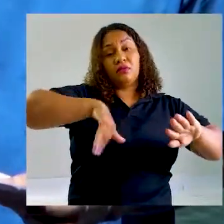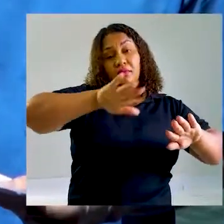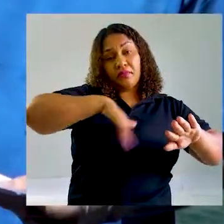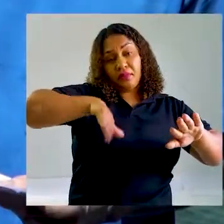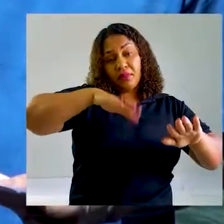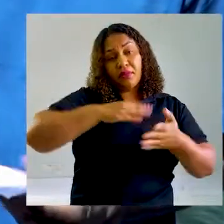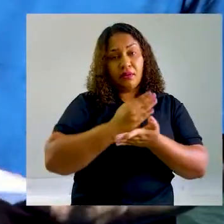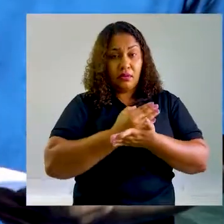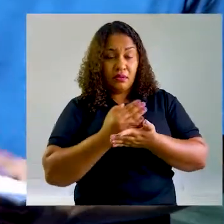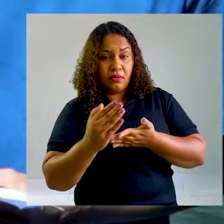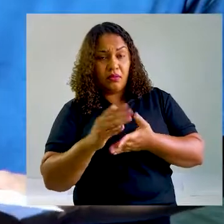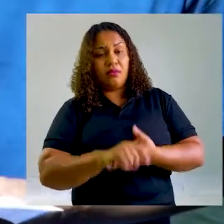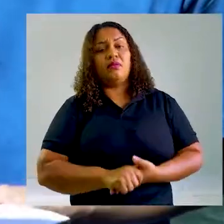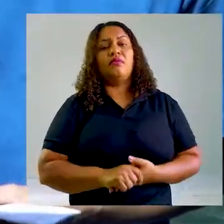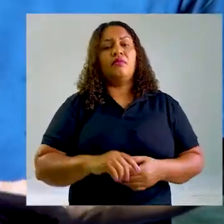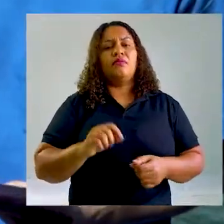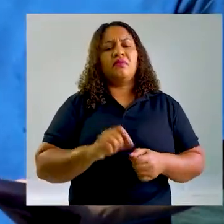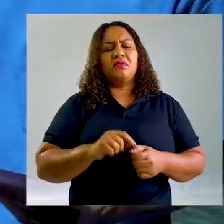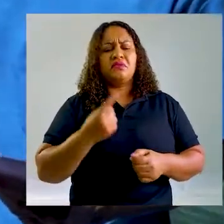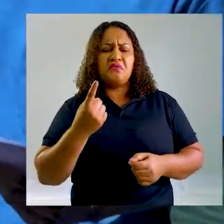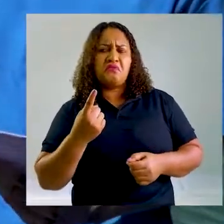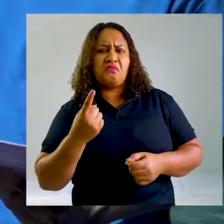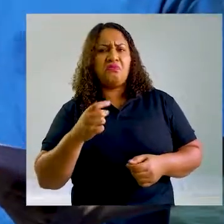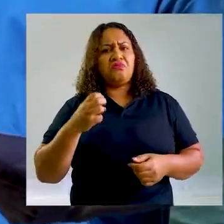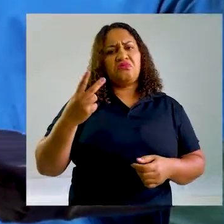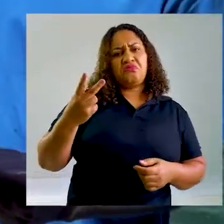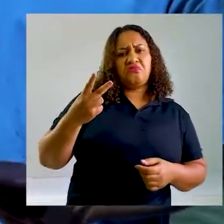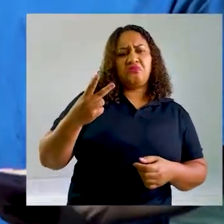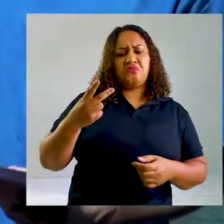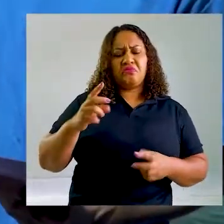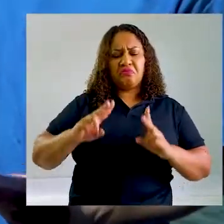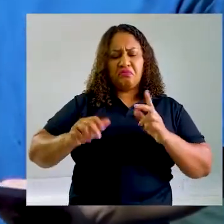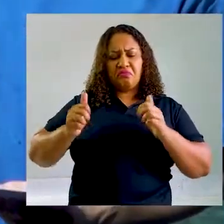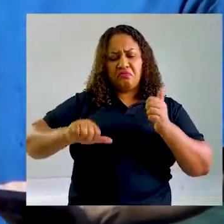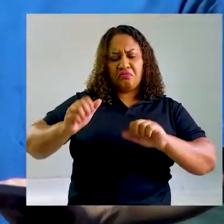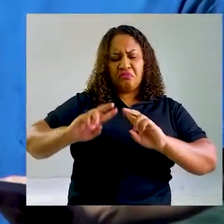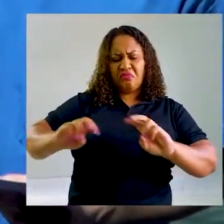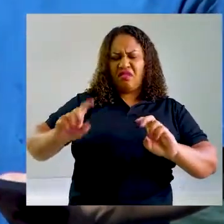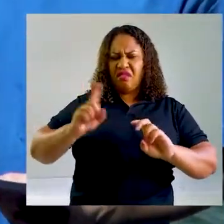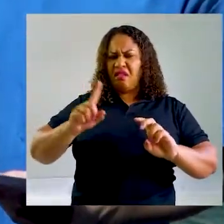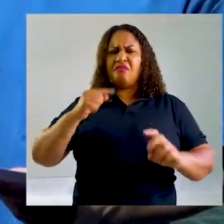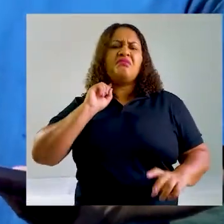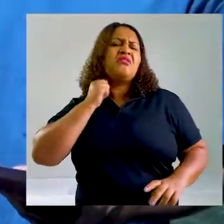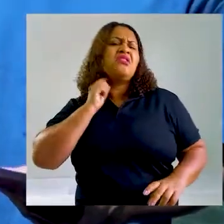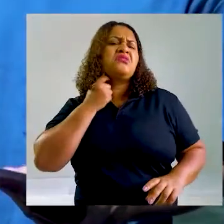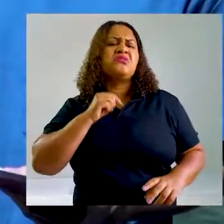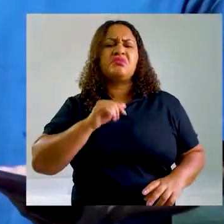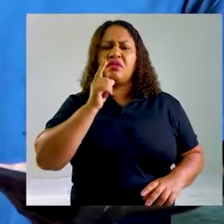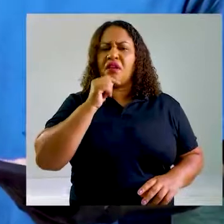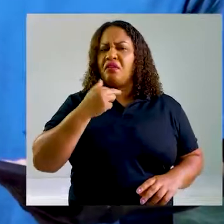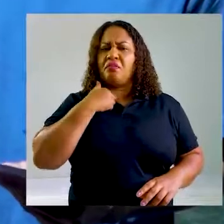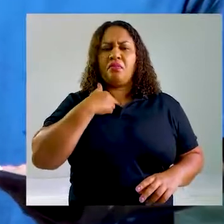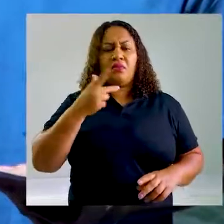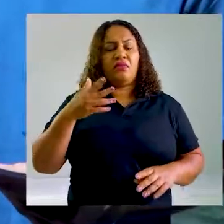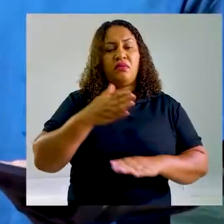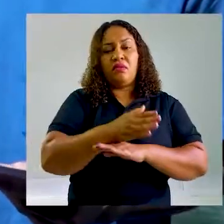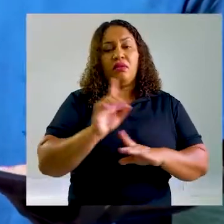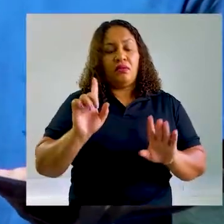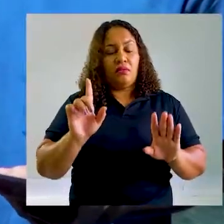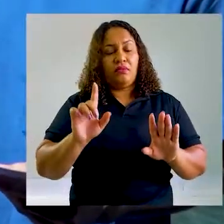praias se formando, faziam 1 ou 2 análises e gerava um pânico. Não, está coliforme, está contaminado ou não. Se eu não